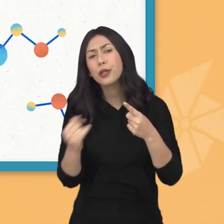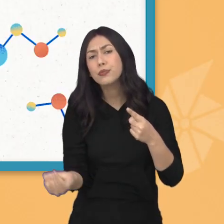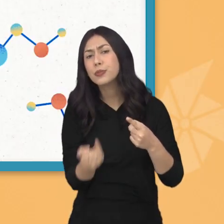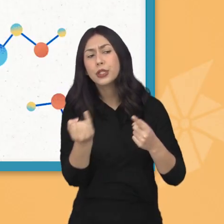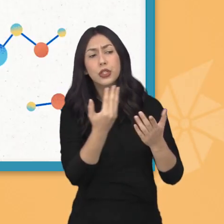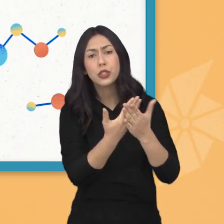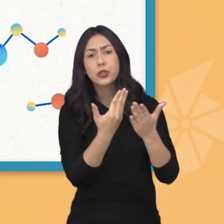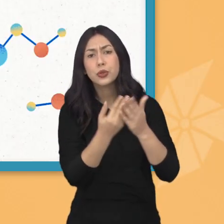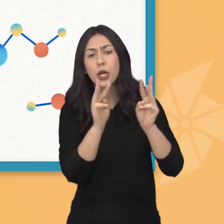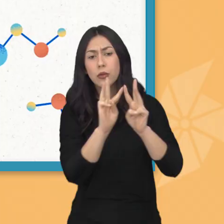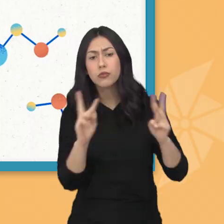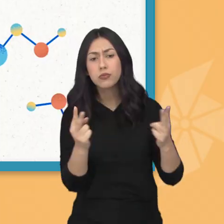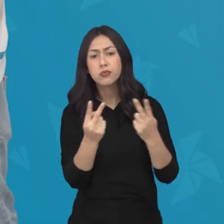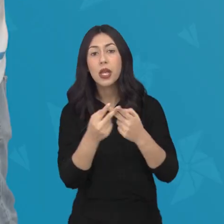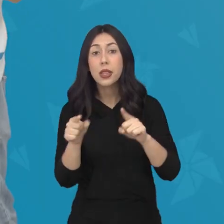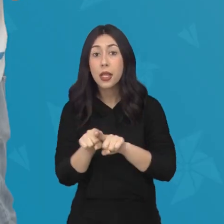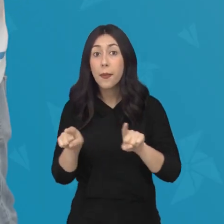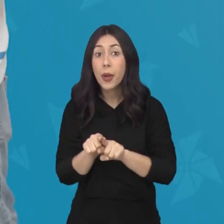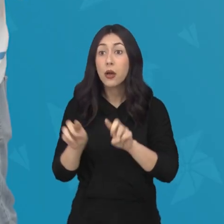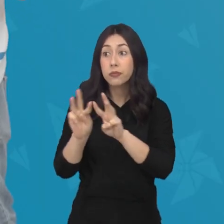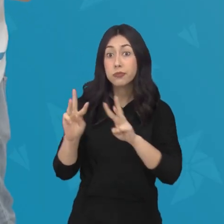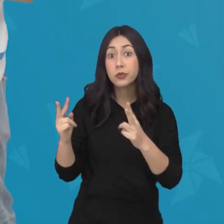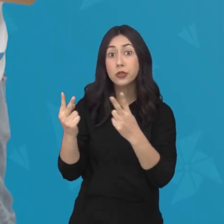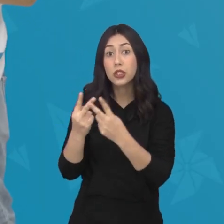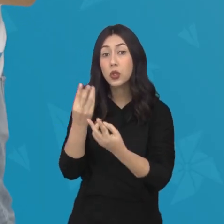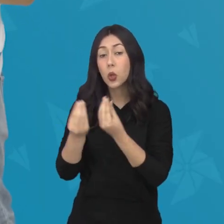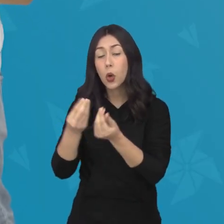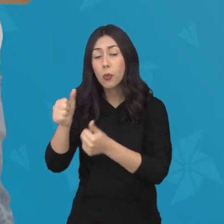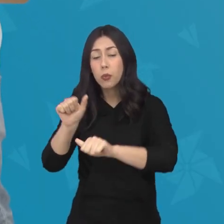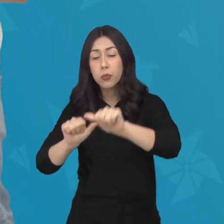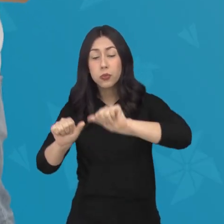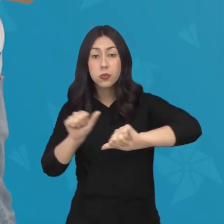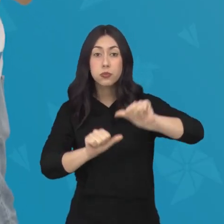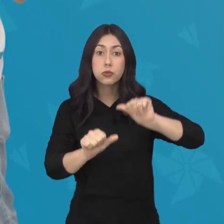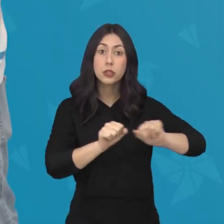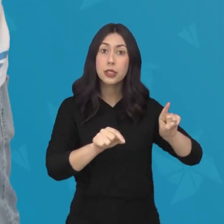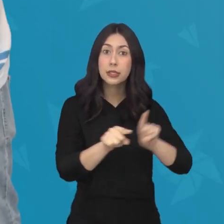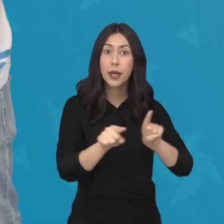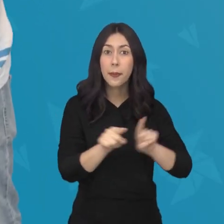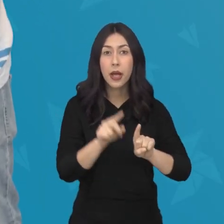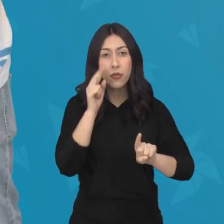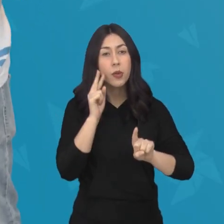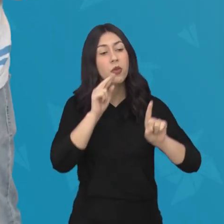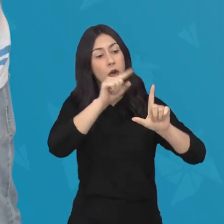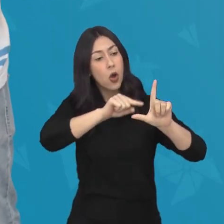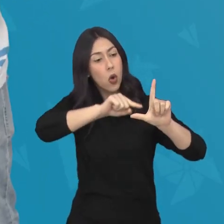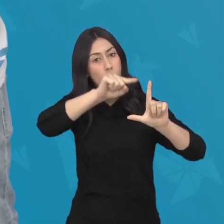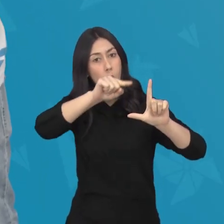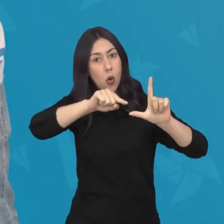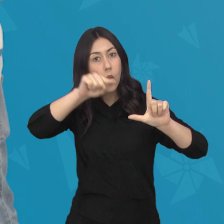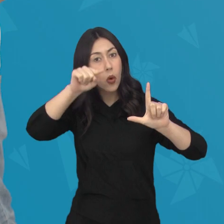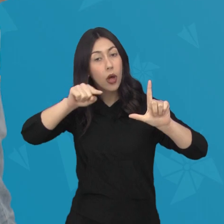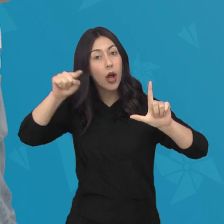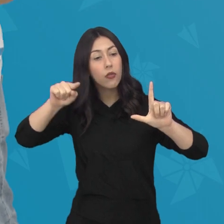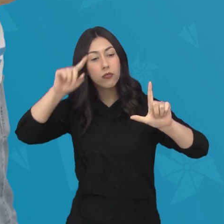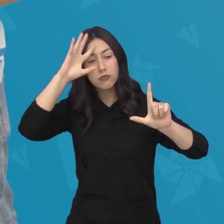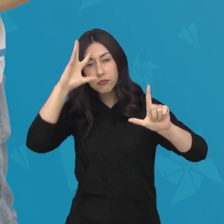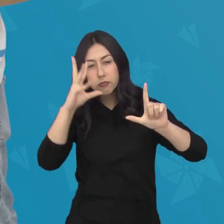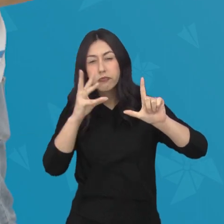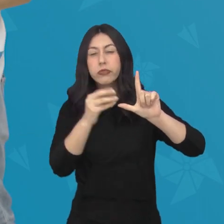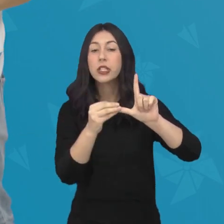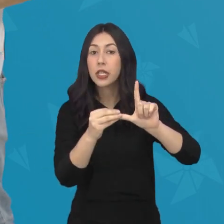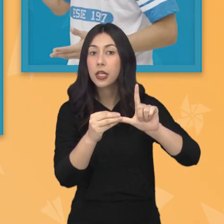os estados físicos da matéria em si, as mudanças dele, a gente vai analisar em forma de diagrama, que é uma maneira gráfica da gente compreender